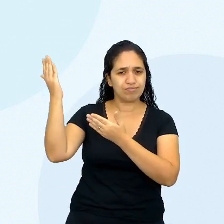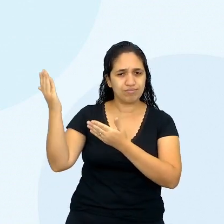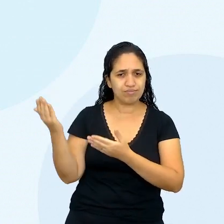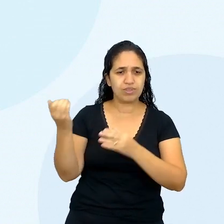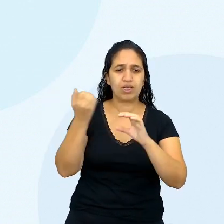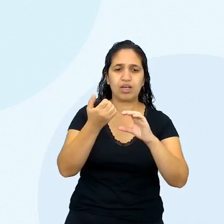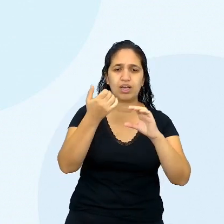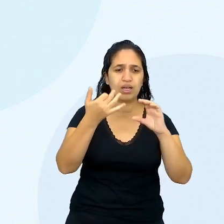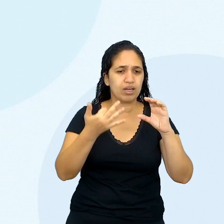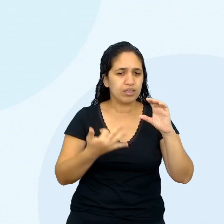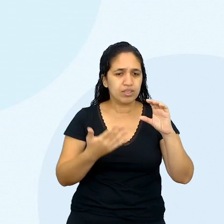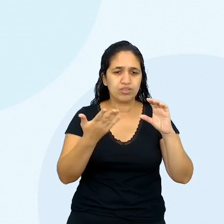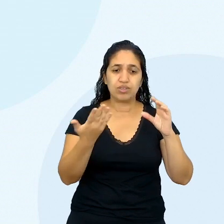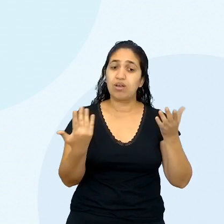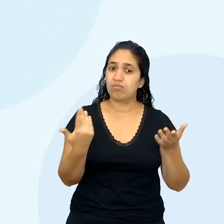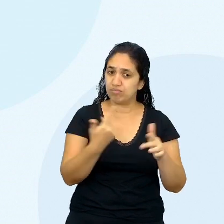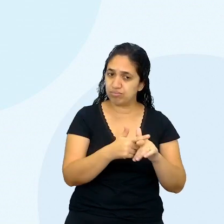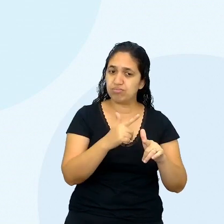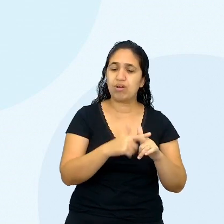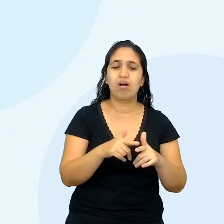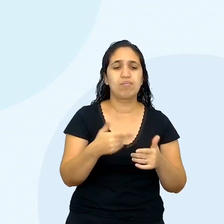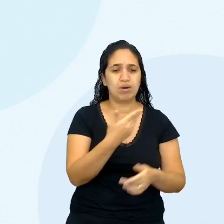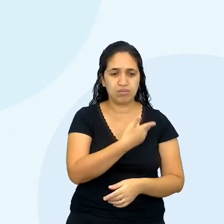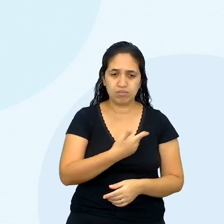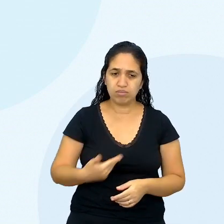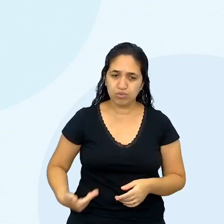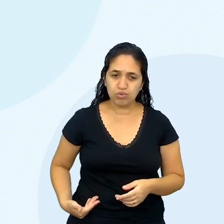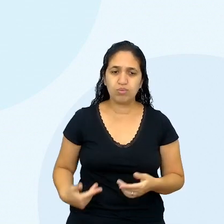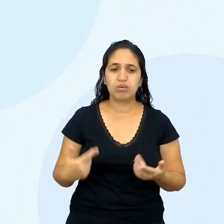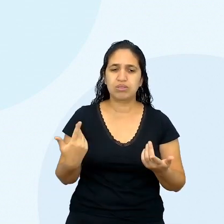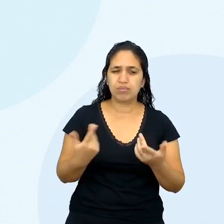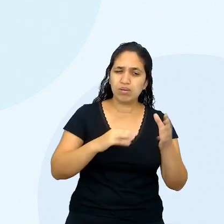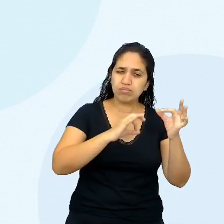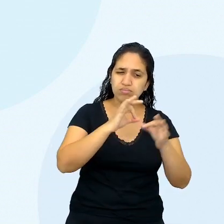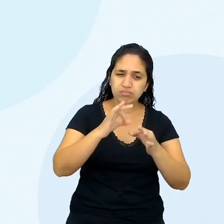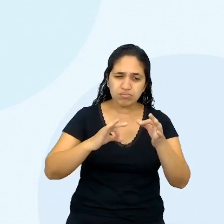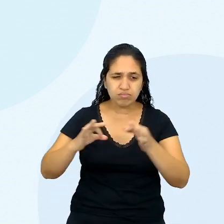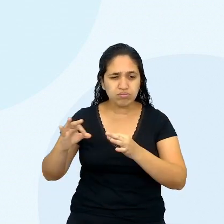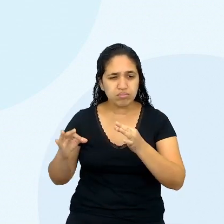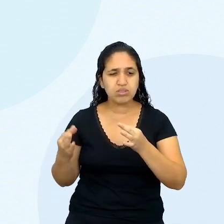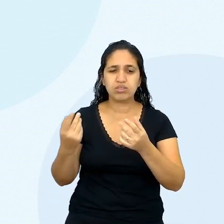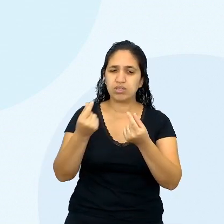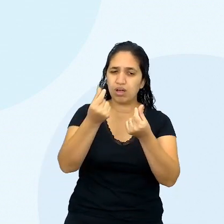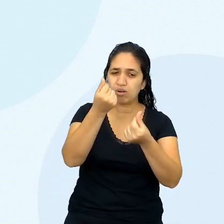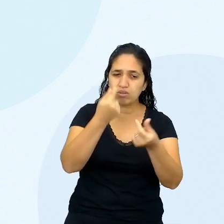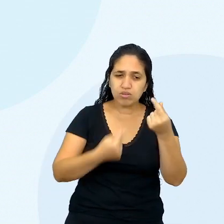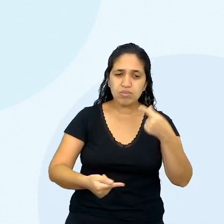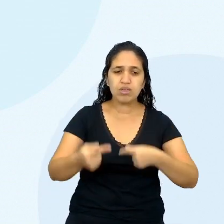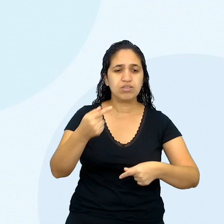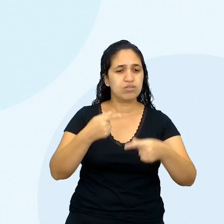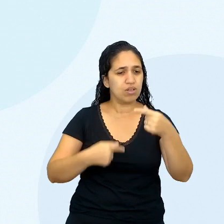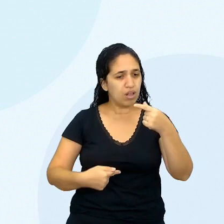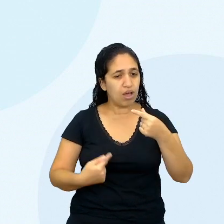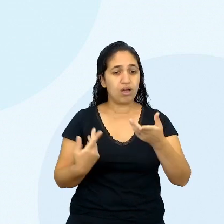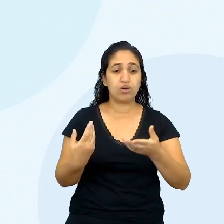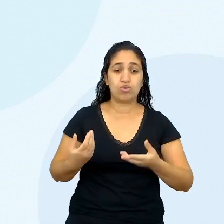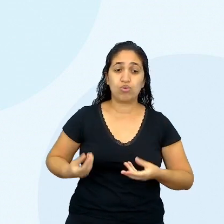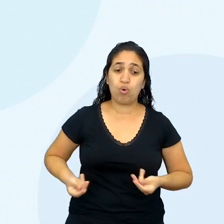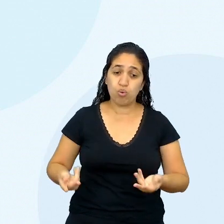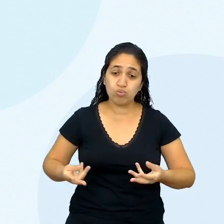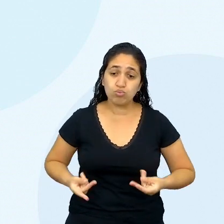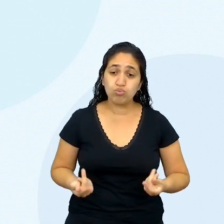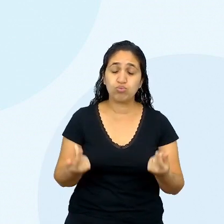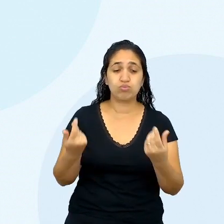caracterização disso como um problema público, questões de obsolescência programada, da economia circular, consumo e cidadania, não tem